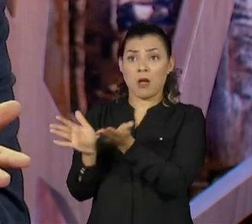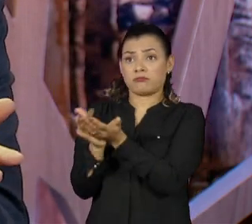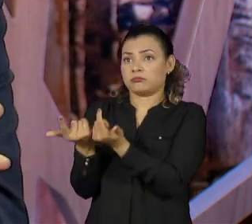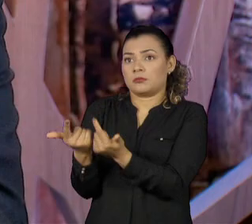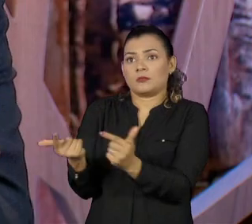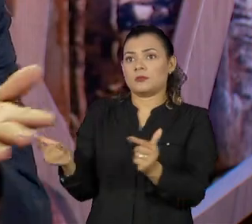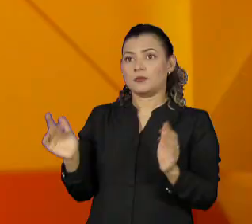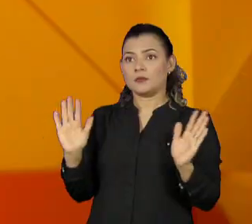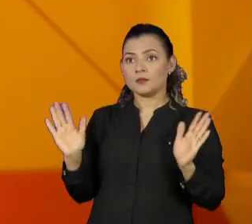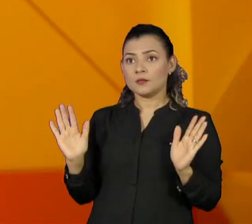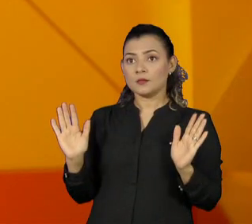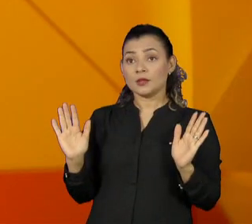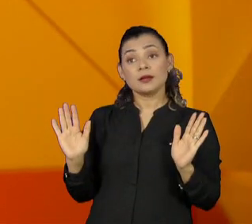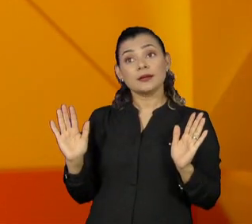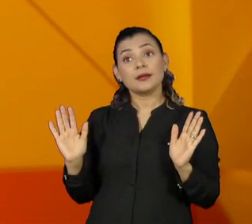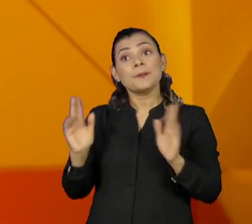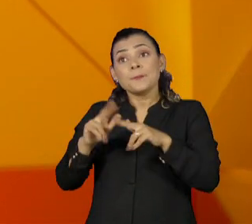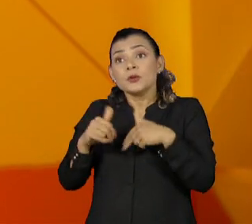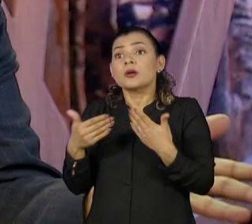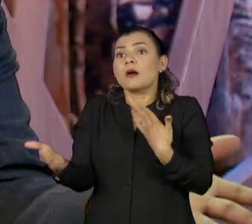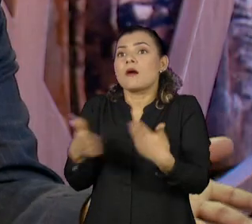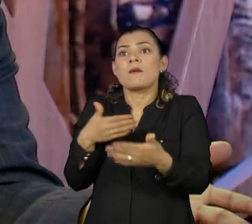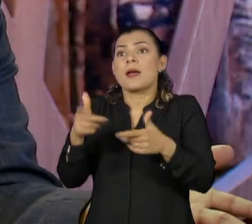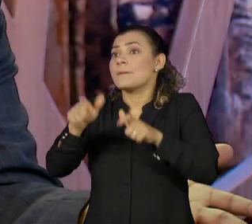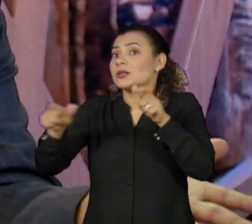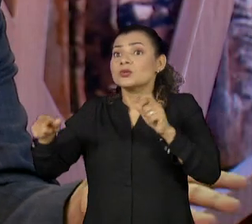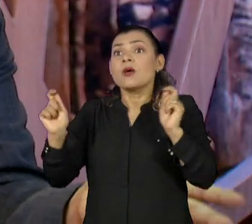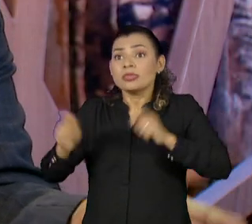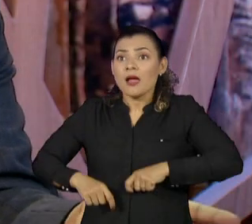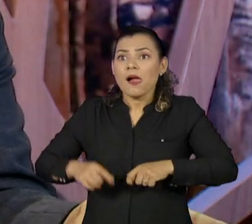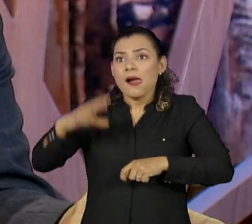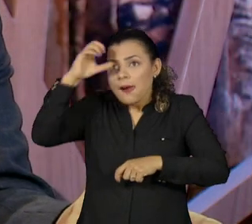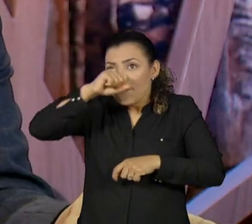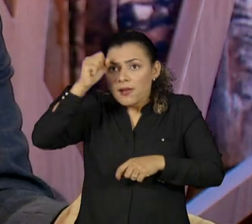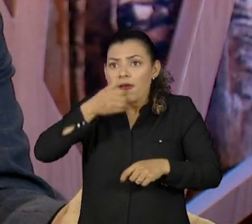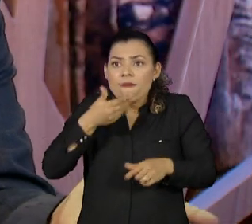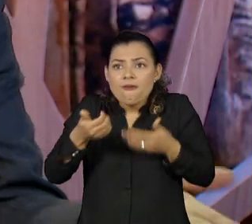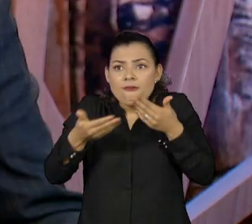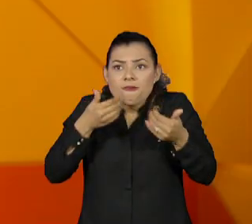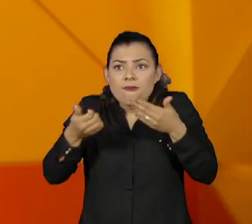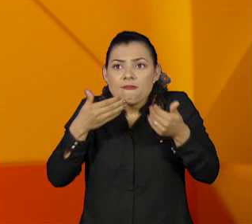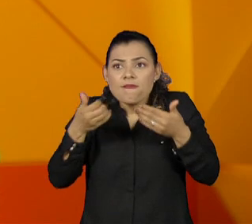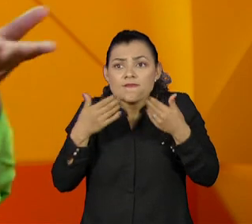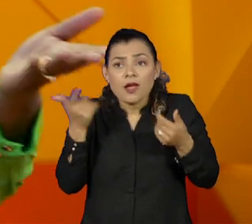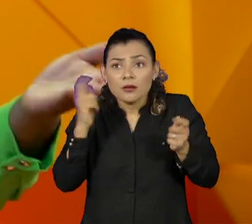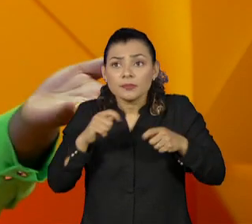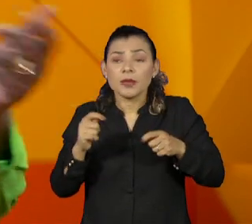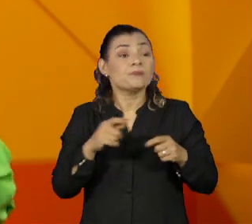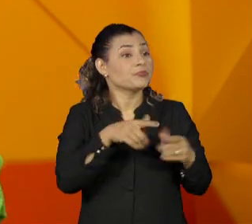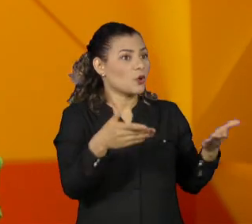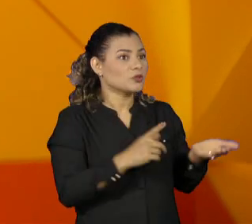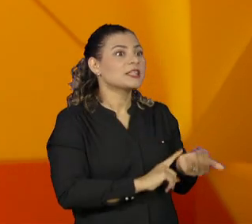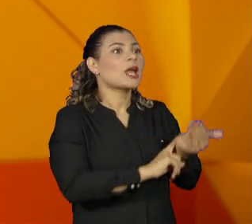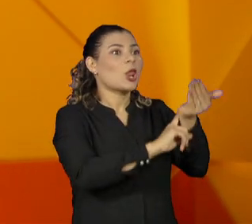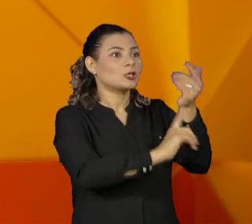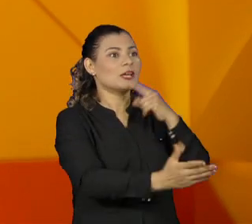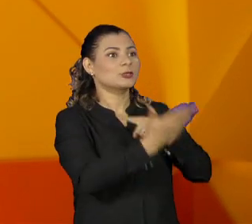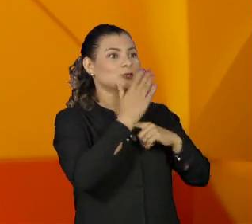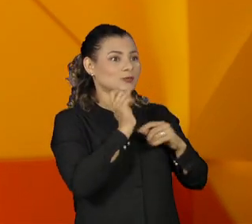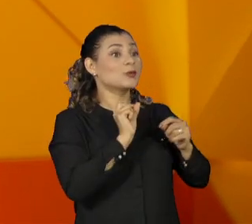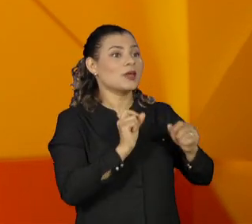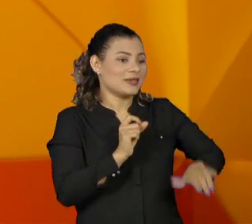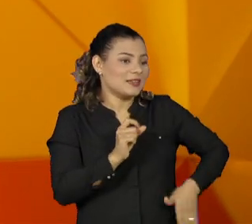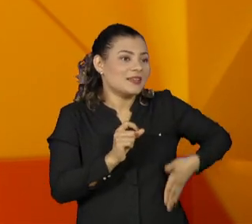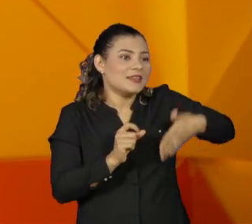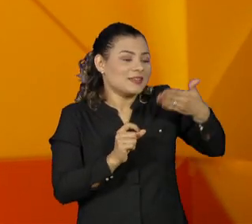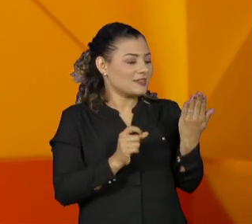disso, não, né? Não precisa. Qualquer pessoa aprende aquilo e aprende a gostar, com sabe? Com a tecnologia é possível, tecnologia a orquestra é possível. No bolso, é.